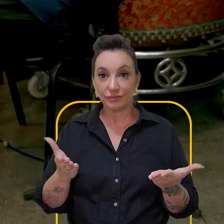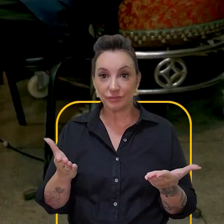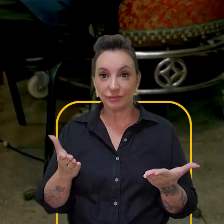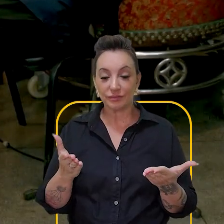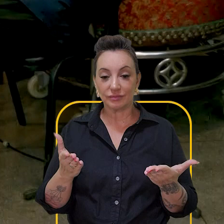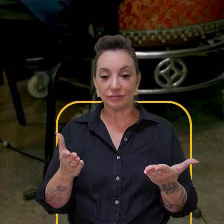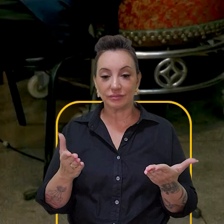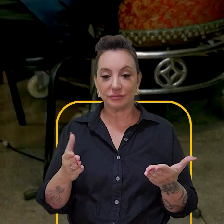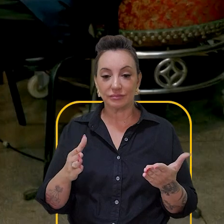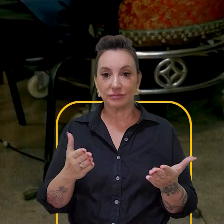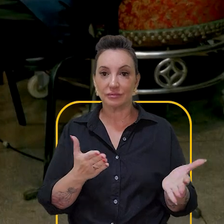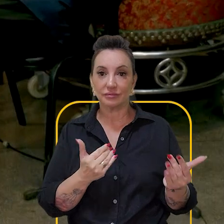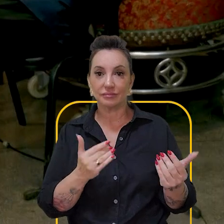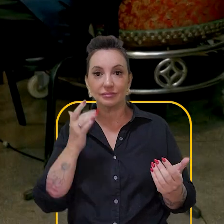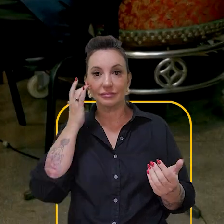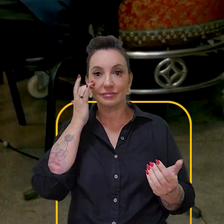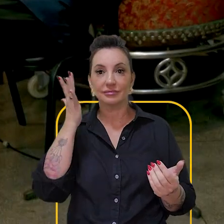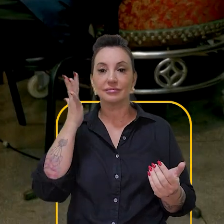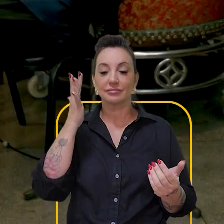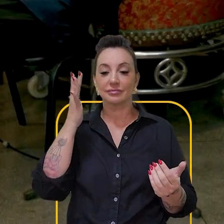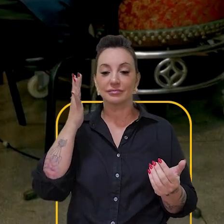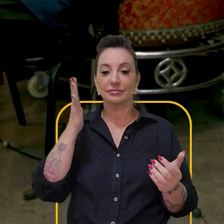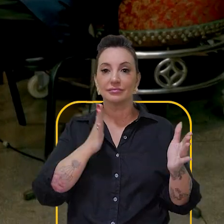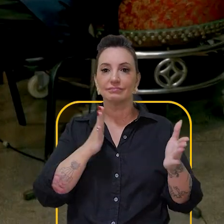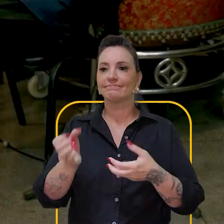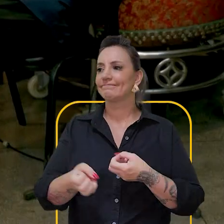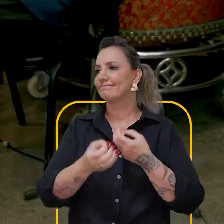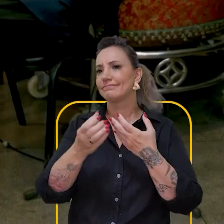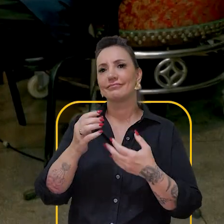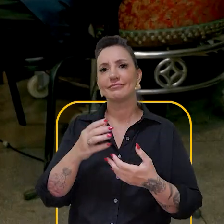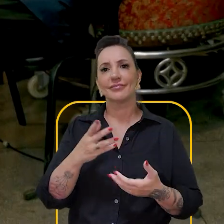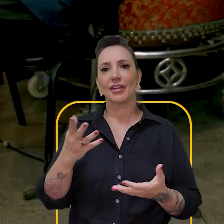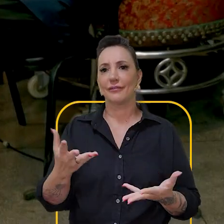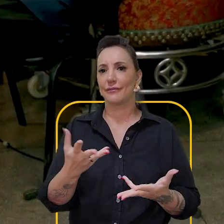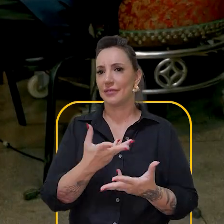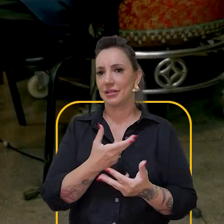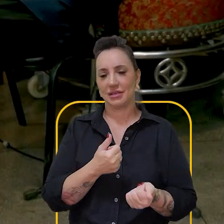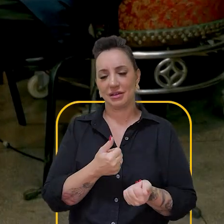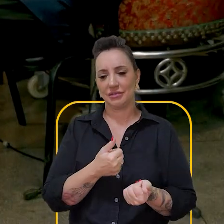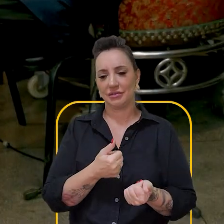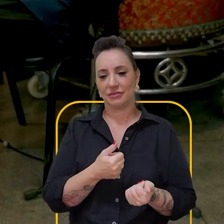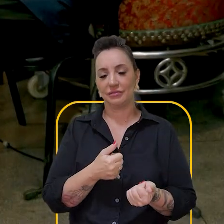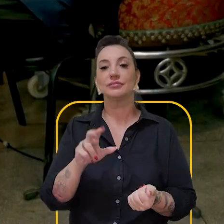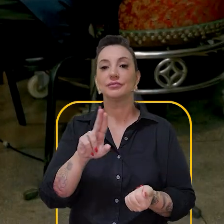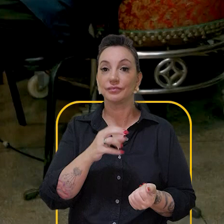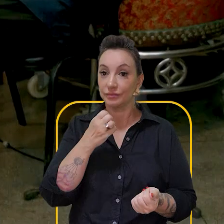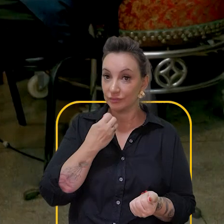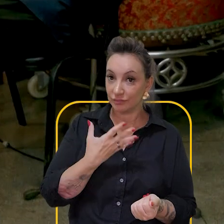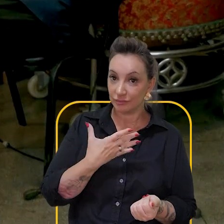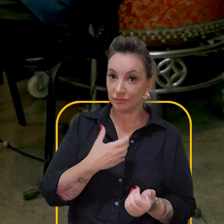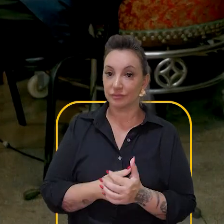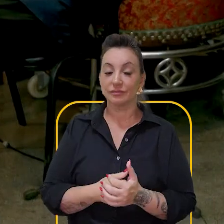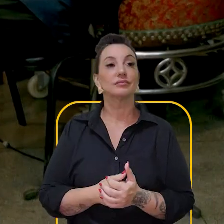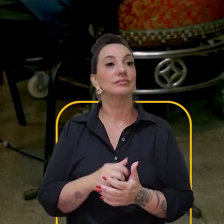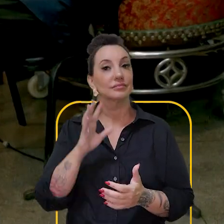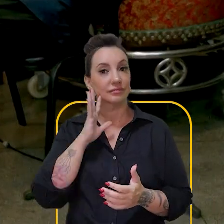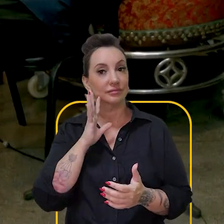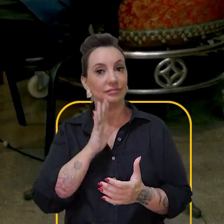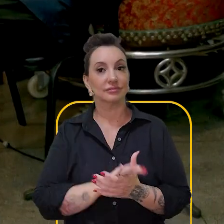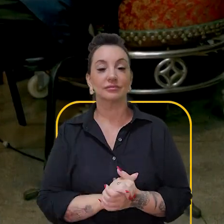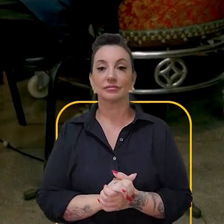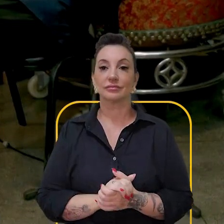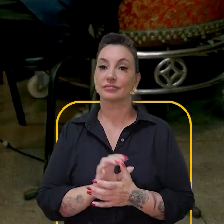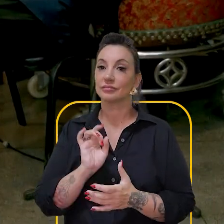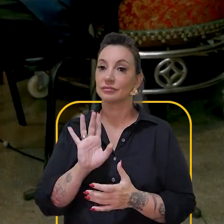hoje em dia a a garotada tem uma facilidade um acesso à informação que é fantástico né isso bem usado é muito